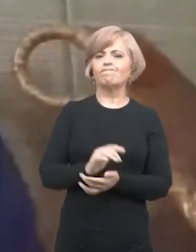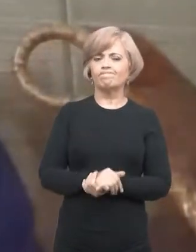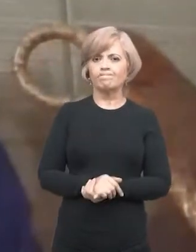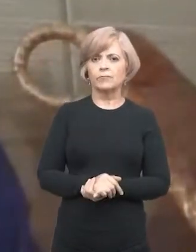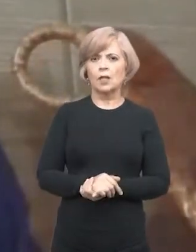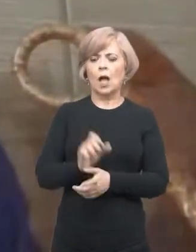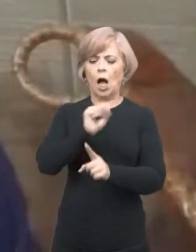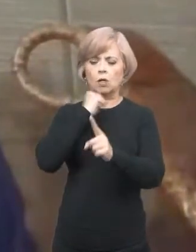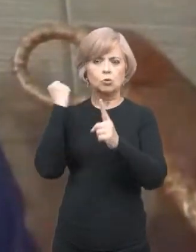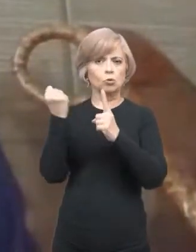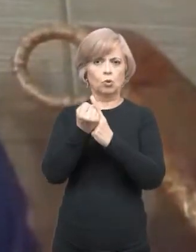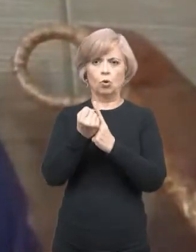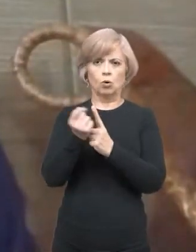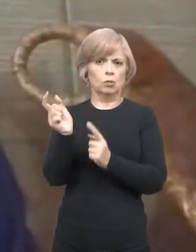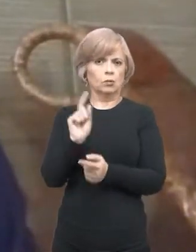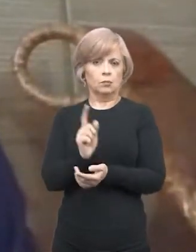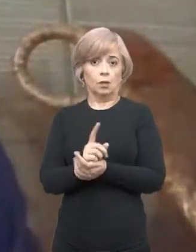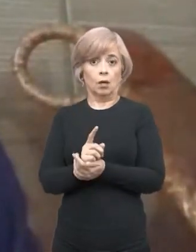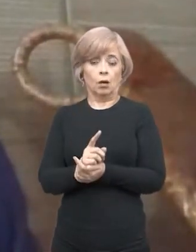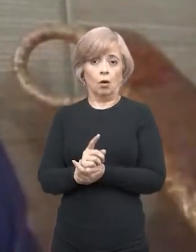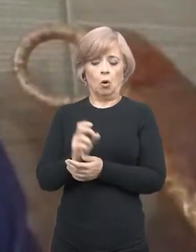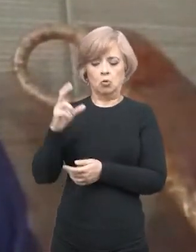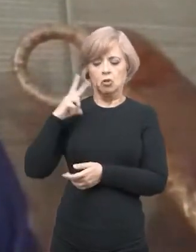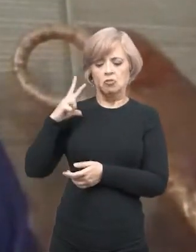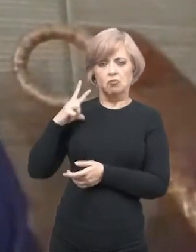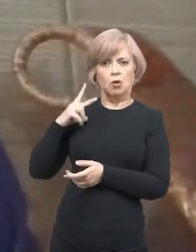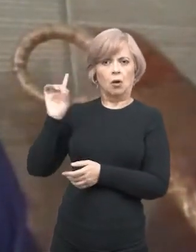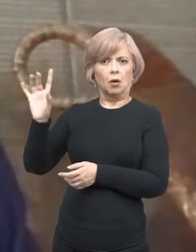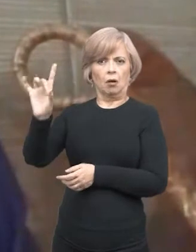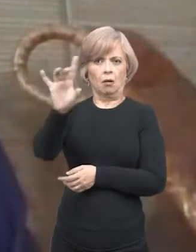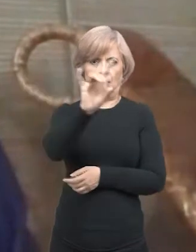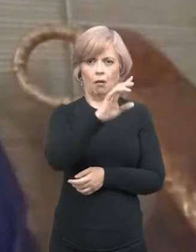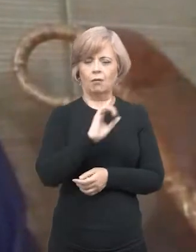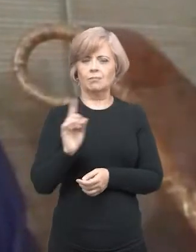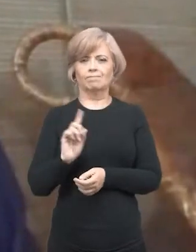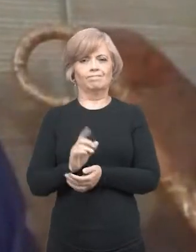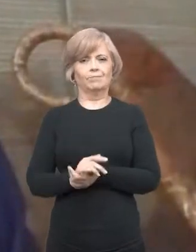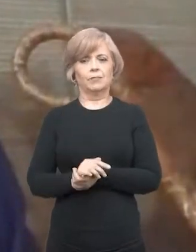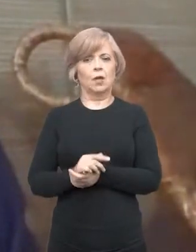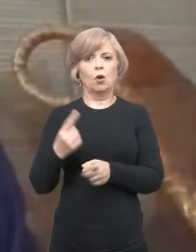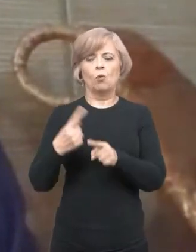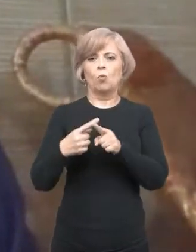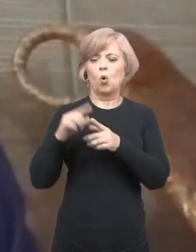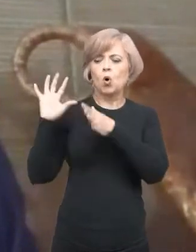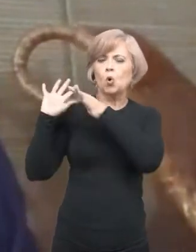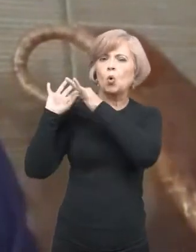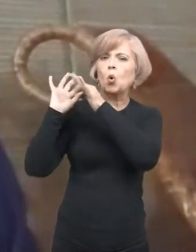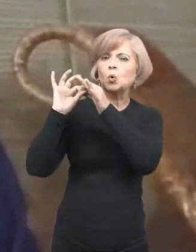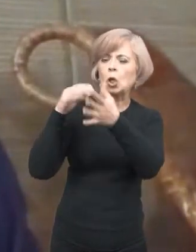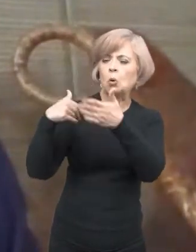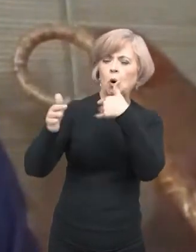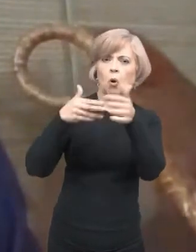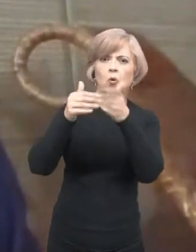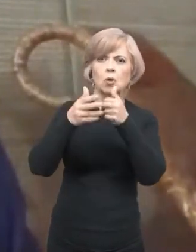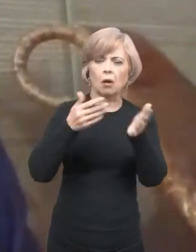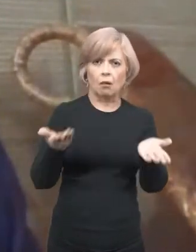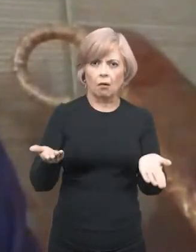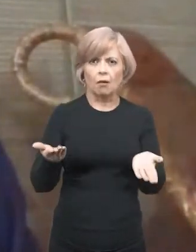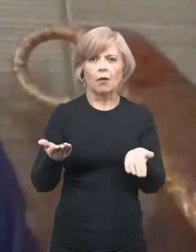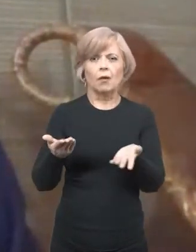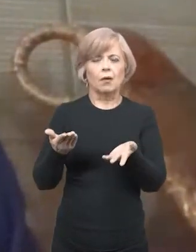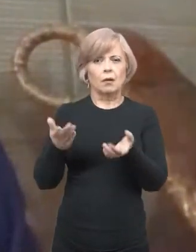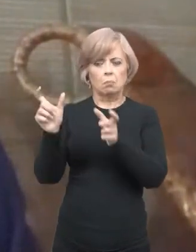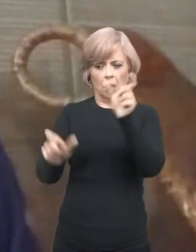à sociedade ou de invasão à individualidade, havendo qualquer contexto de